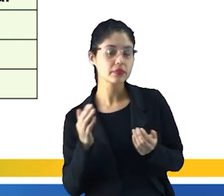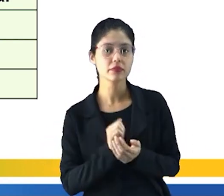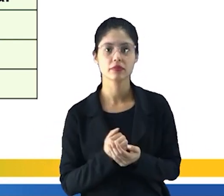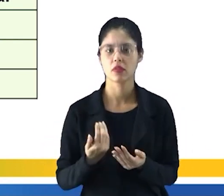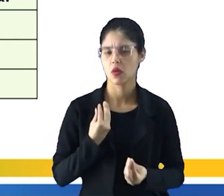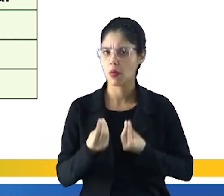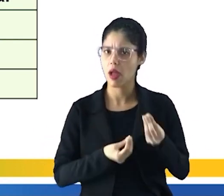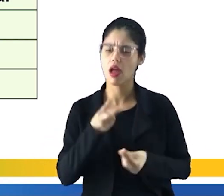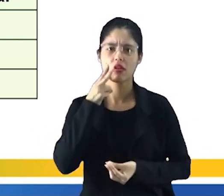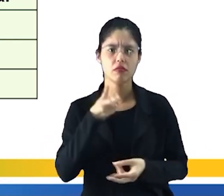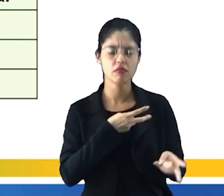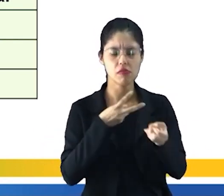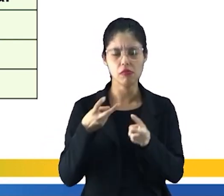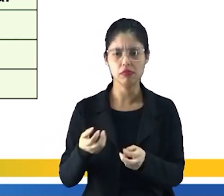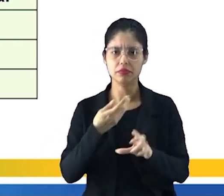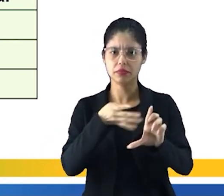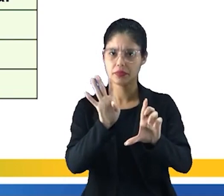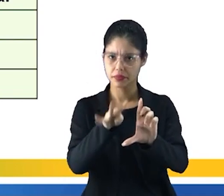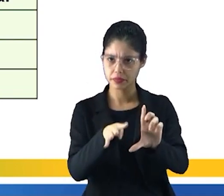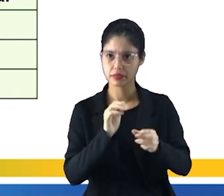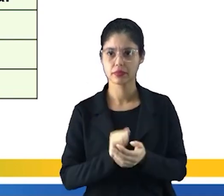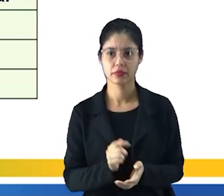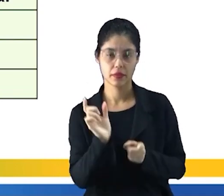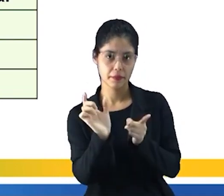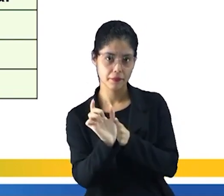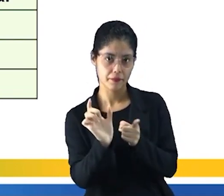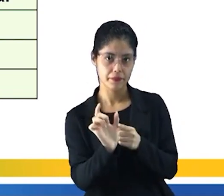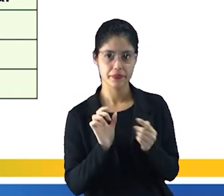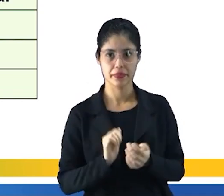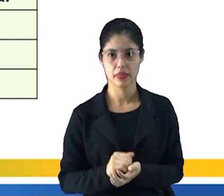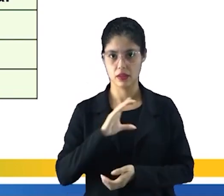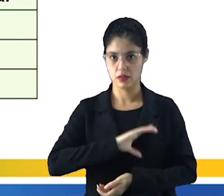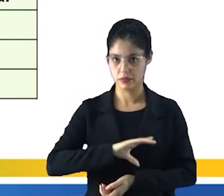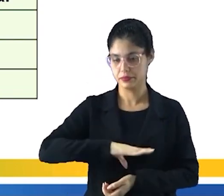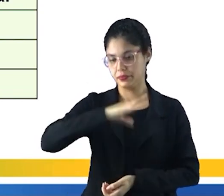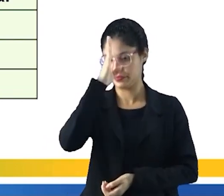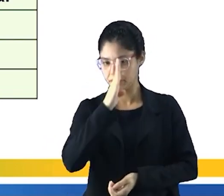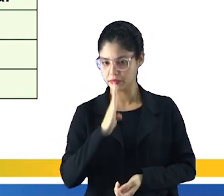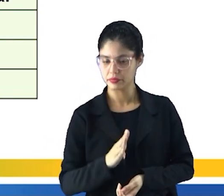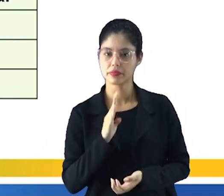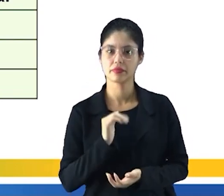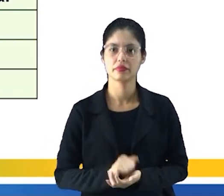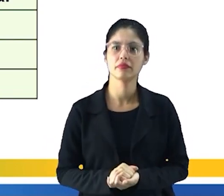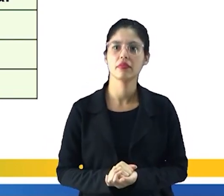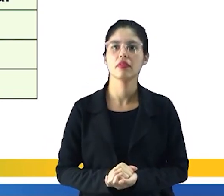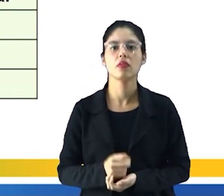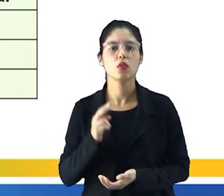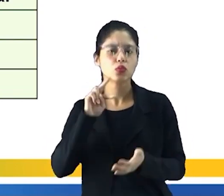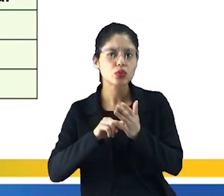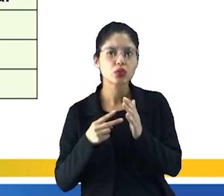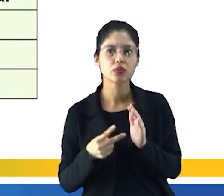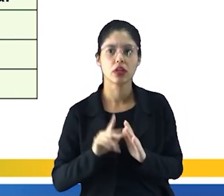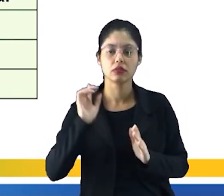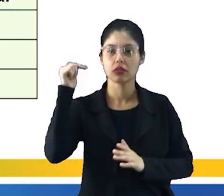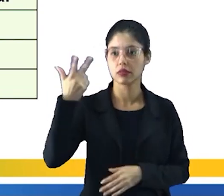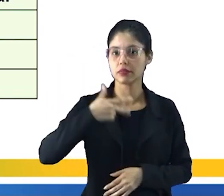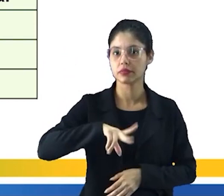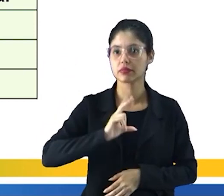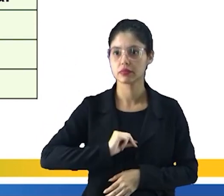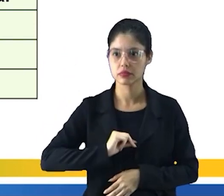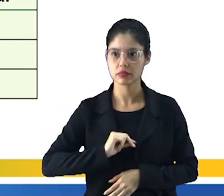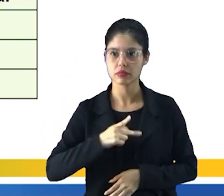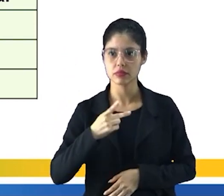Então, como nós podemos observar aqui nesse quadro, né, nós temos palavras em português do Brasil com significado lá de português